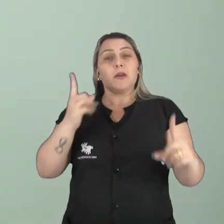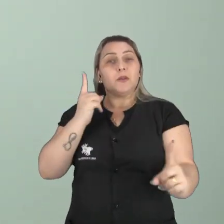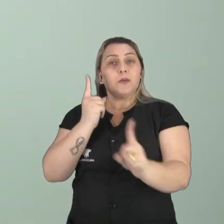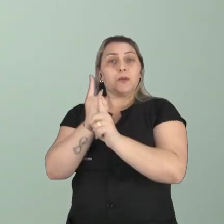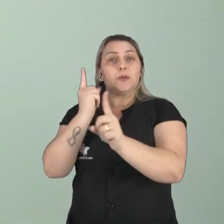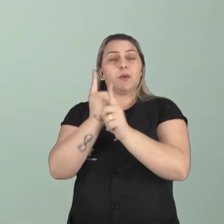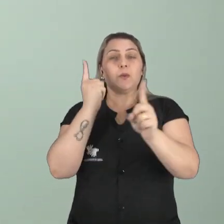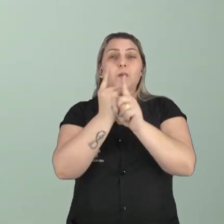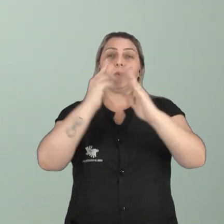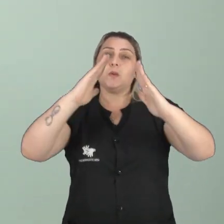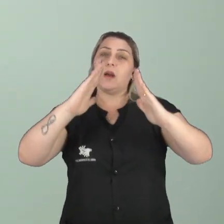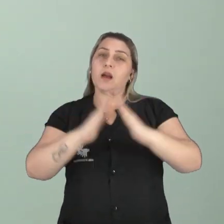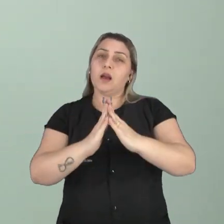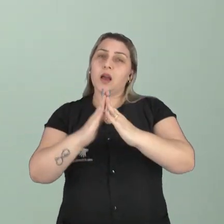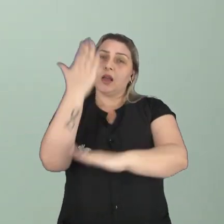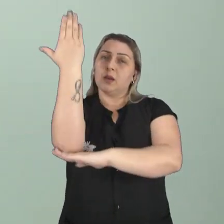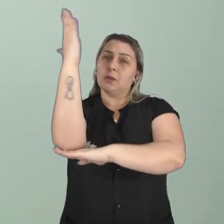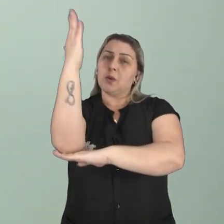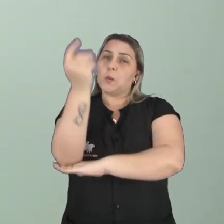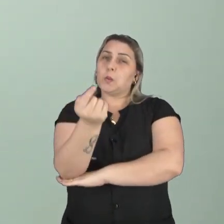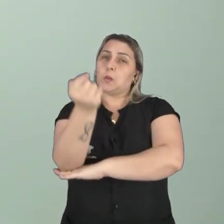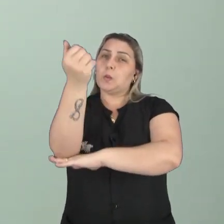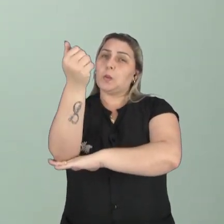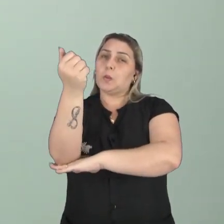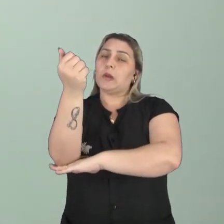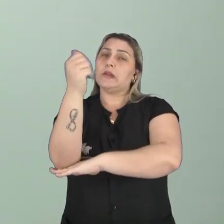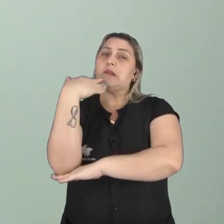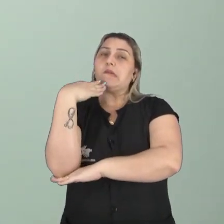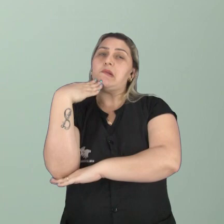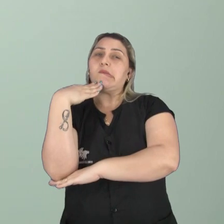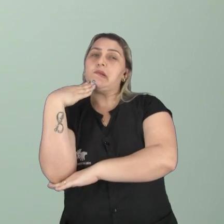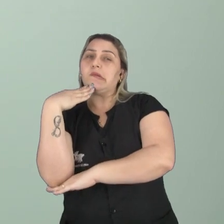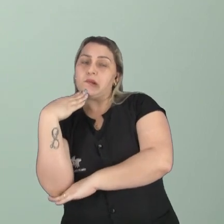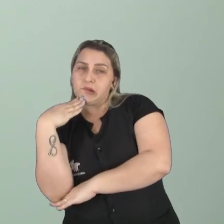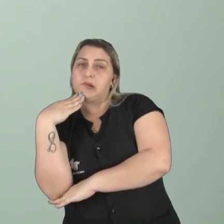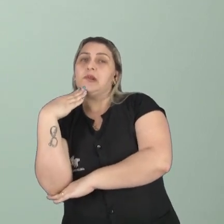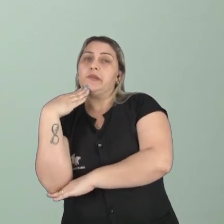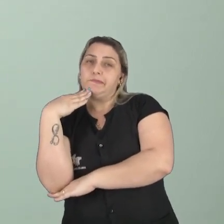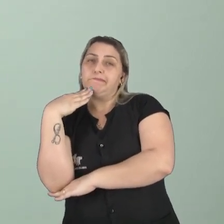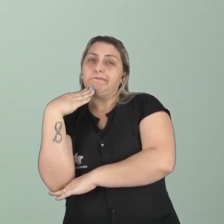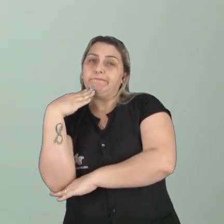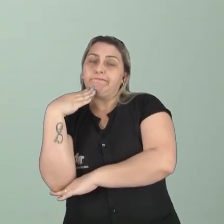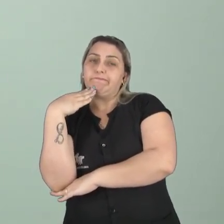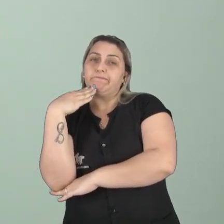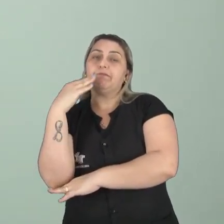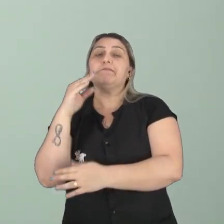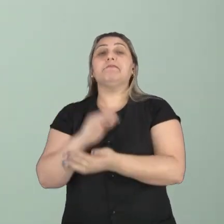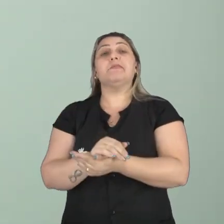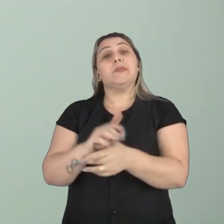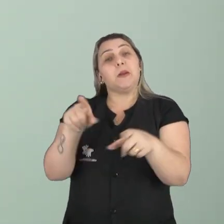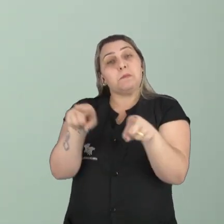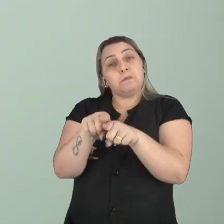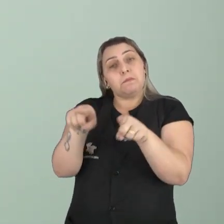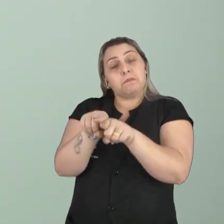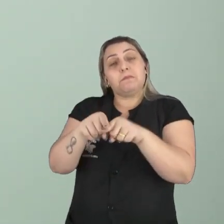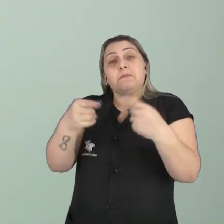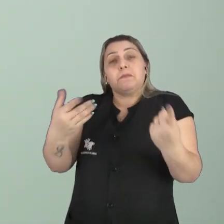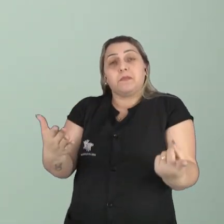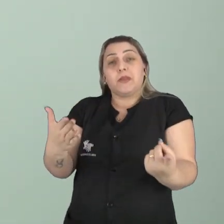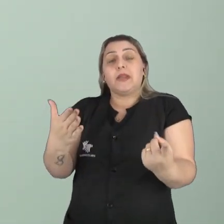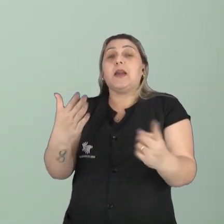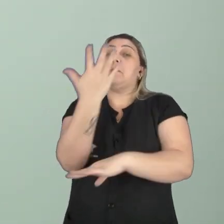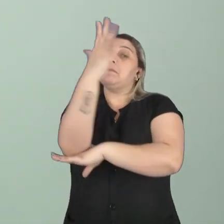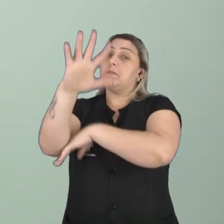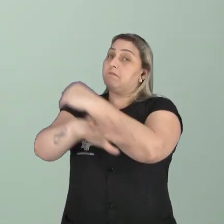encontra um casebre de madeira quase apodrecido, quase cai na cabeça das pessoas, e isso vai identificar que